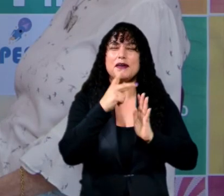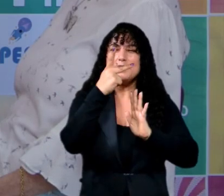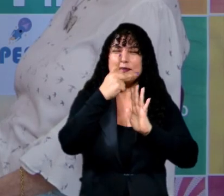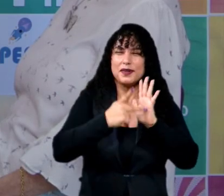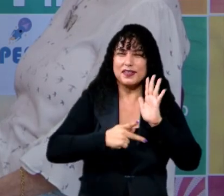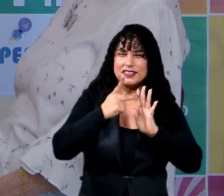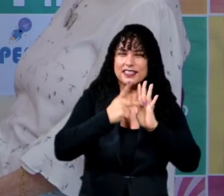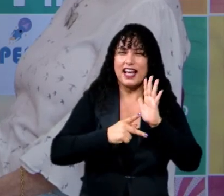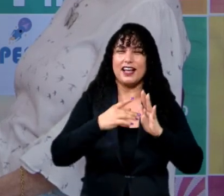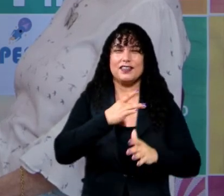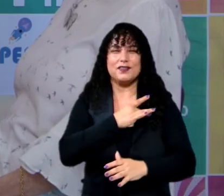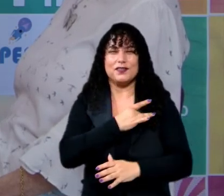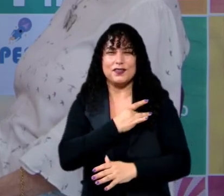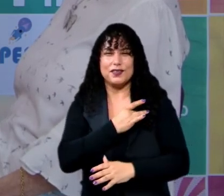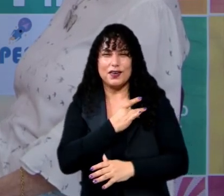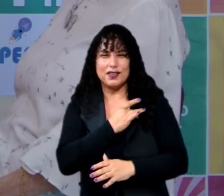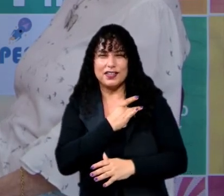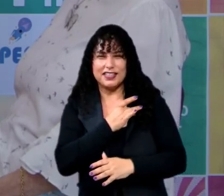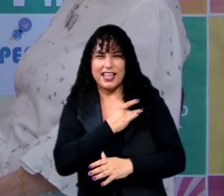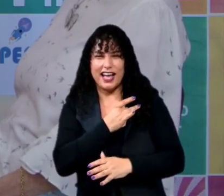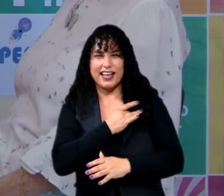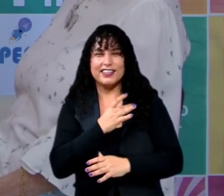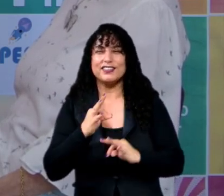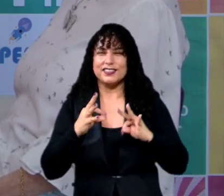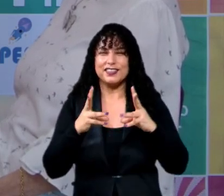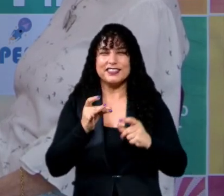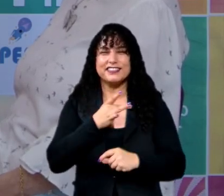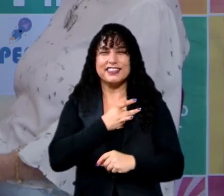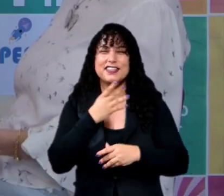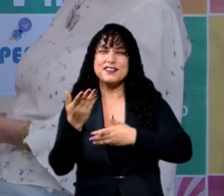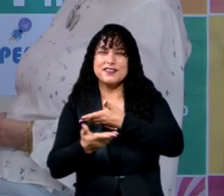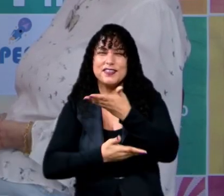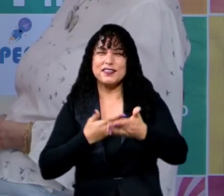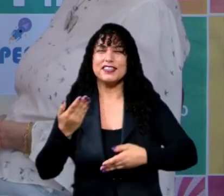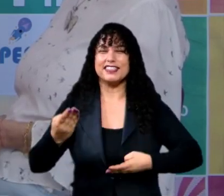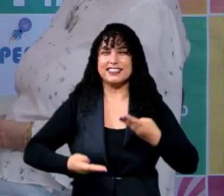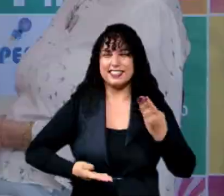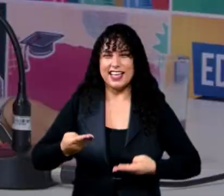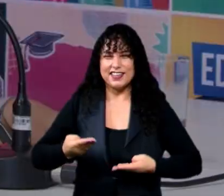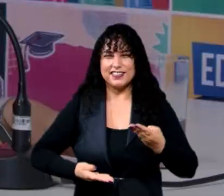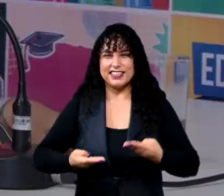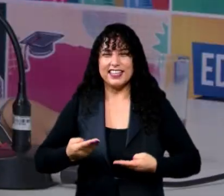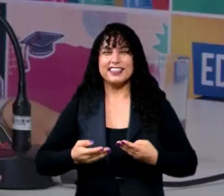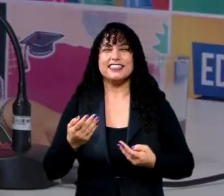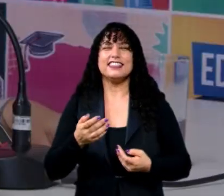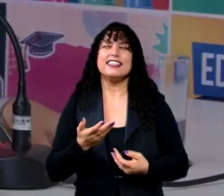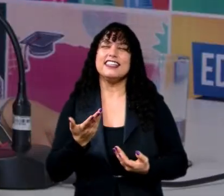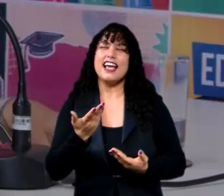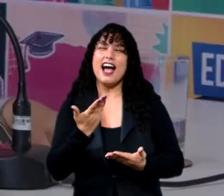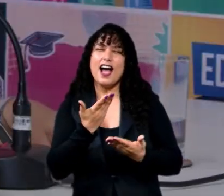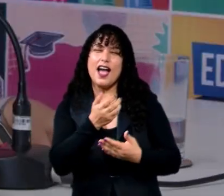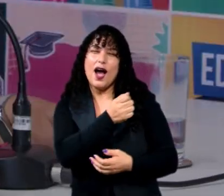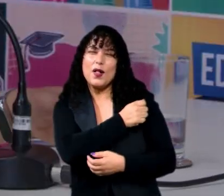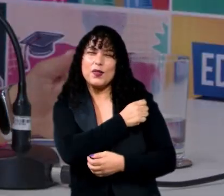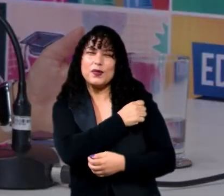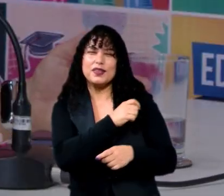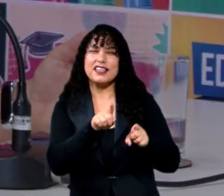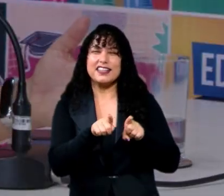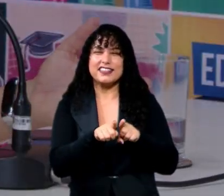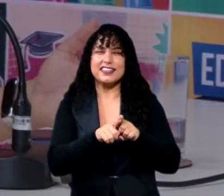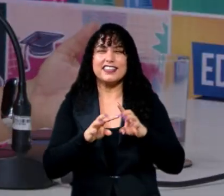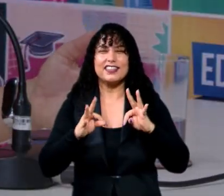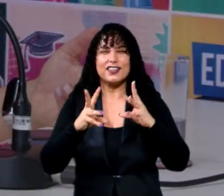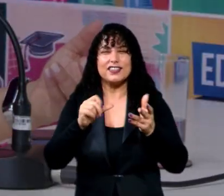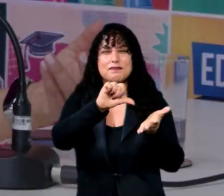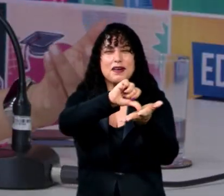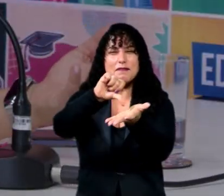que foram voluntários, totalmente voluntários, envolvendo servidores e estudantes, para que todas